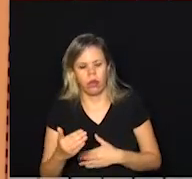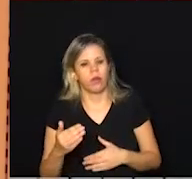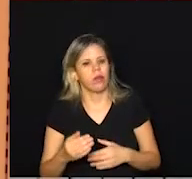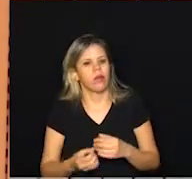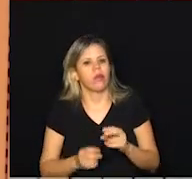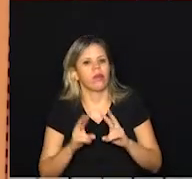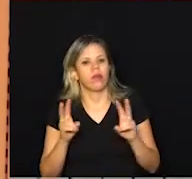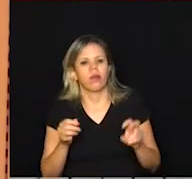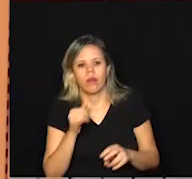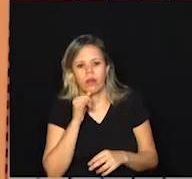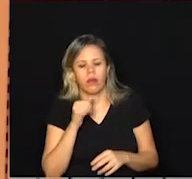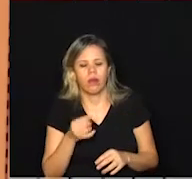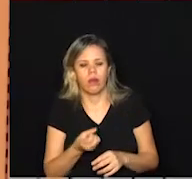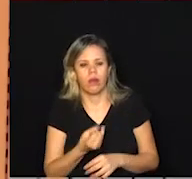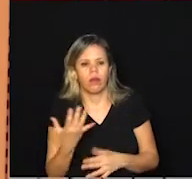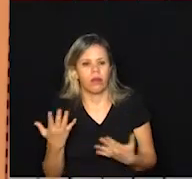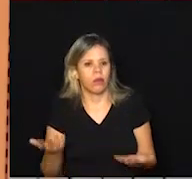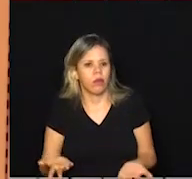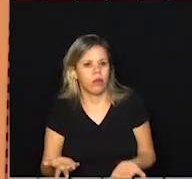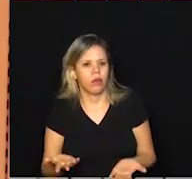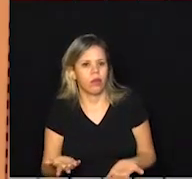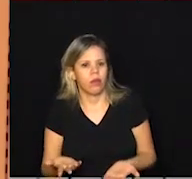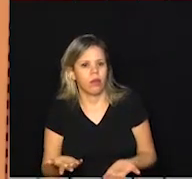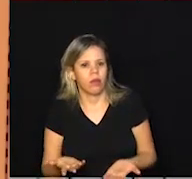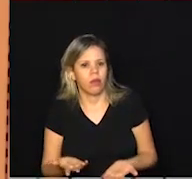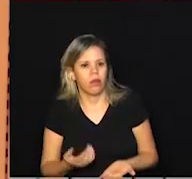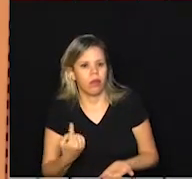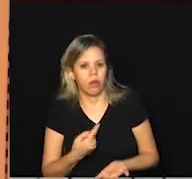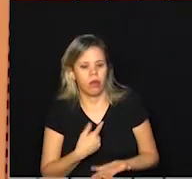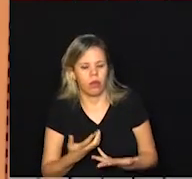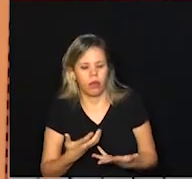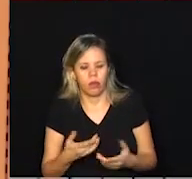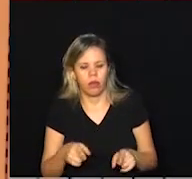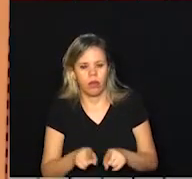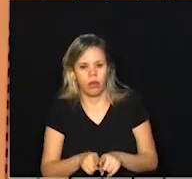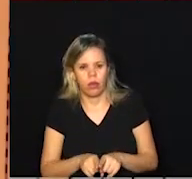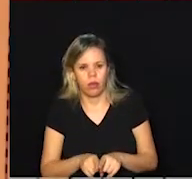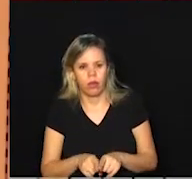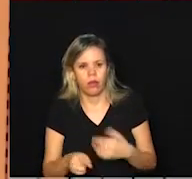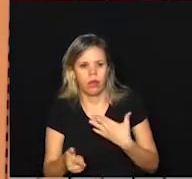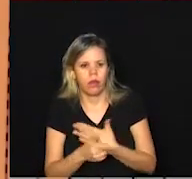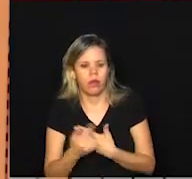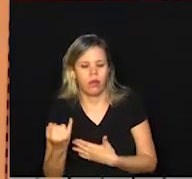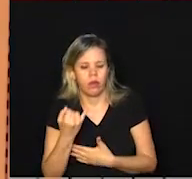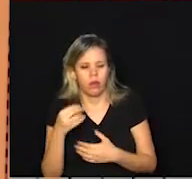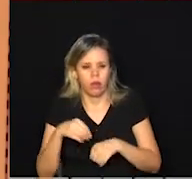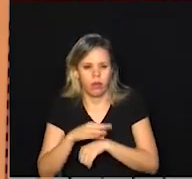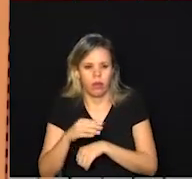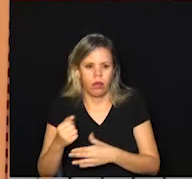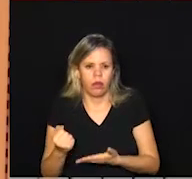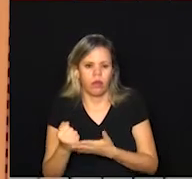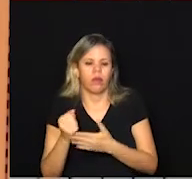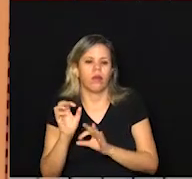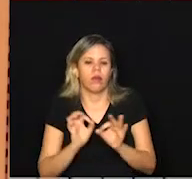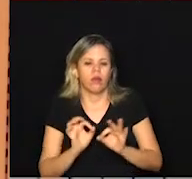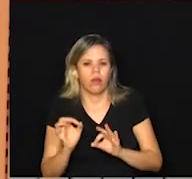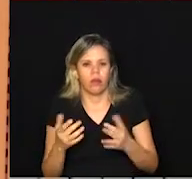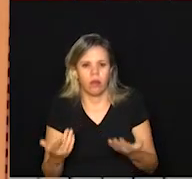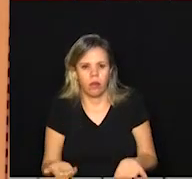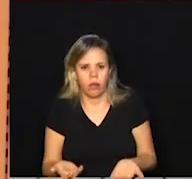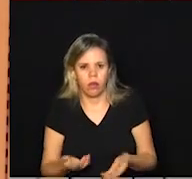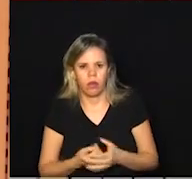correlações e da proporcionalidade E nós queremos é Nossa função contribuir com essa formulação